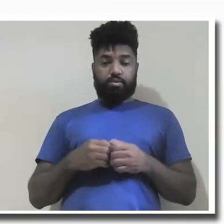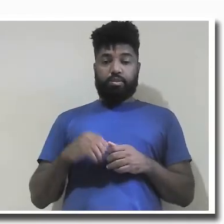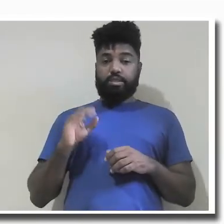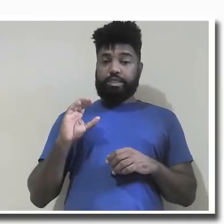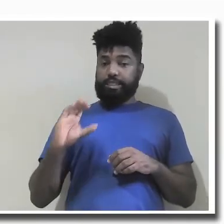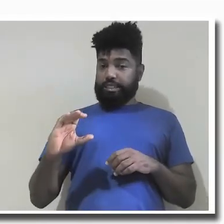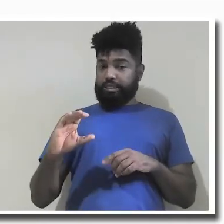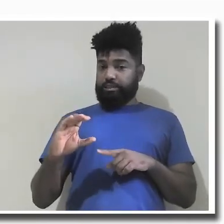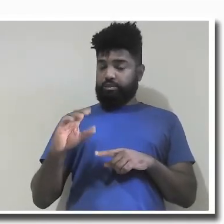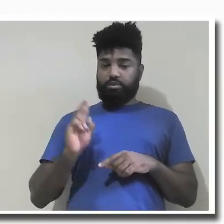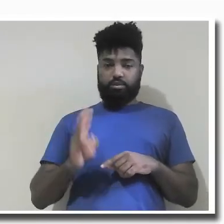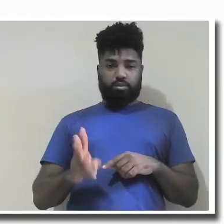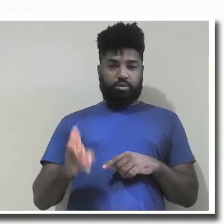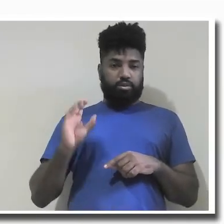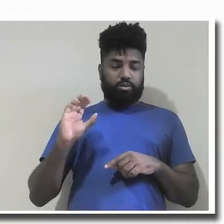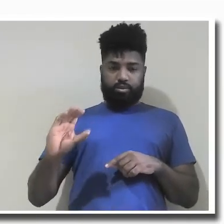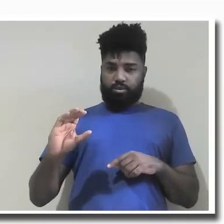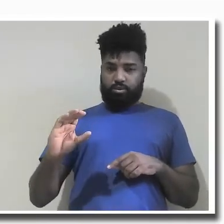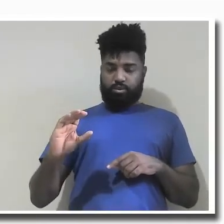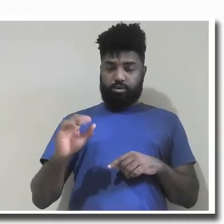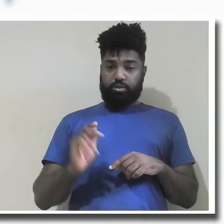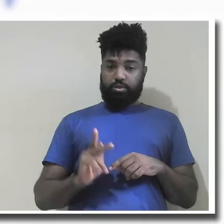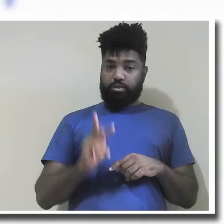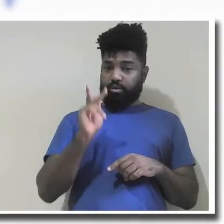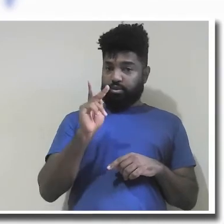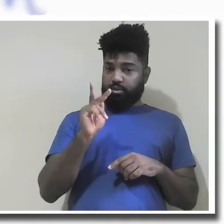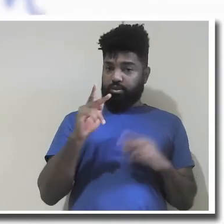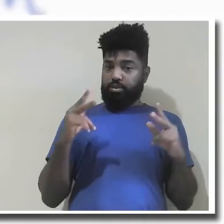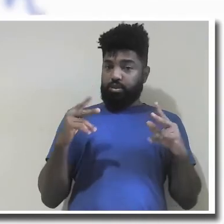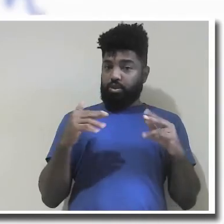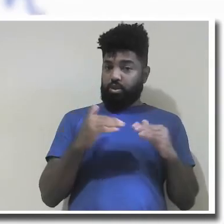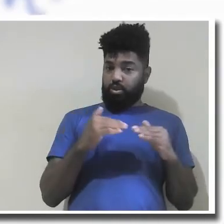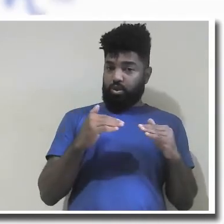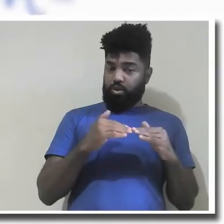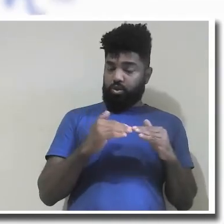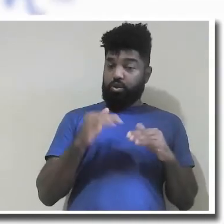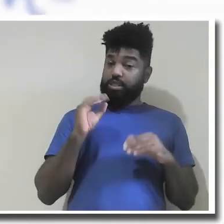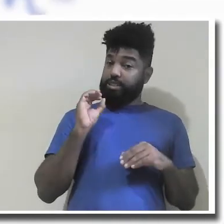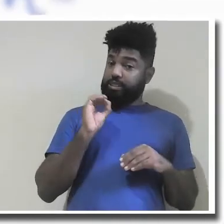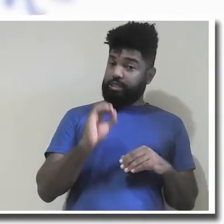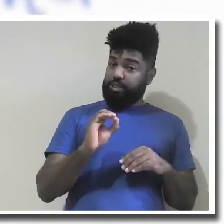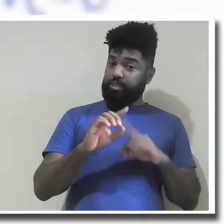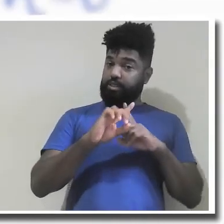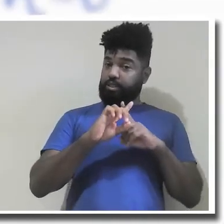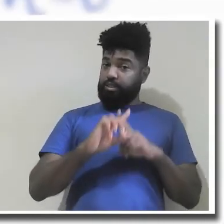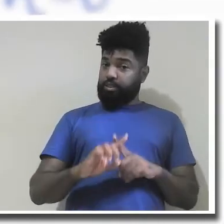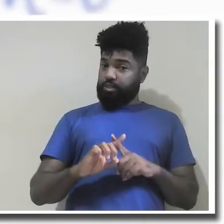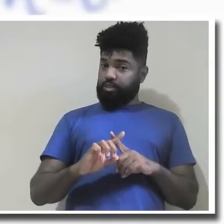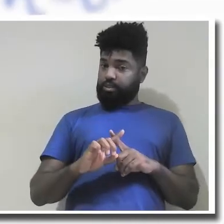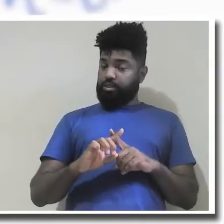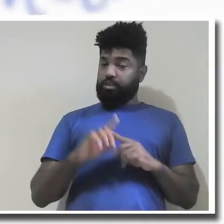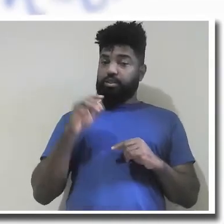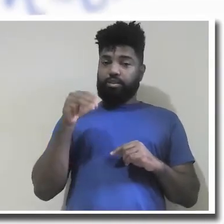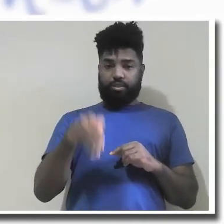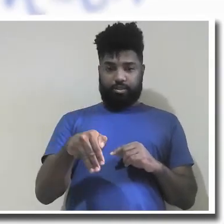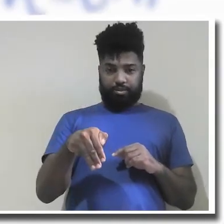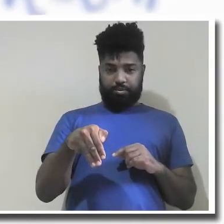somente se K igual a 0 vezes